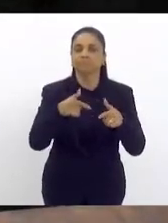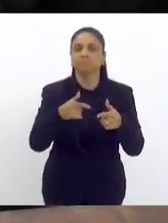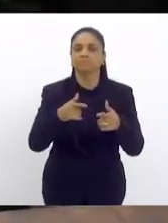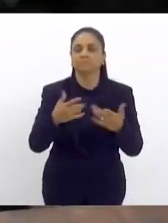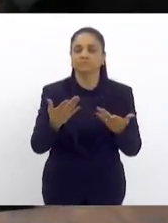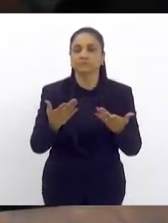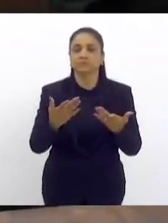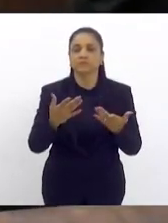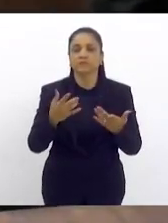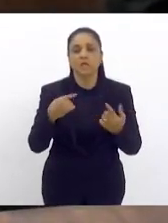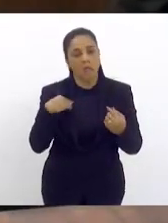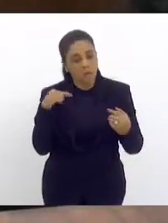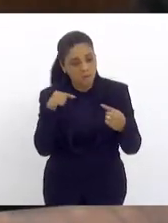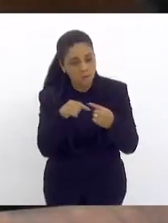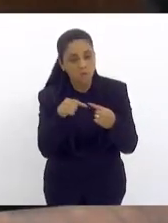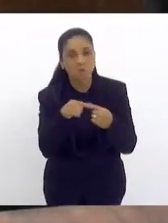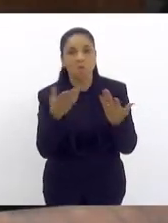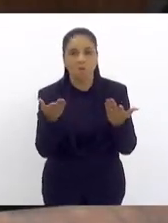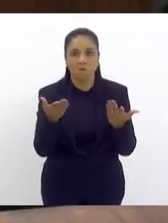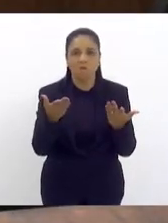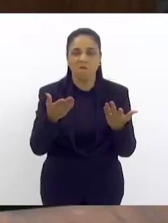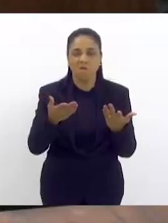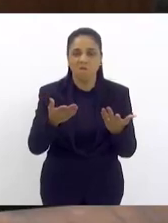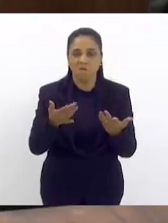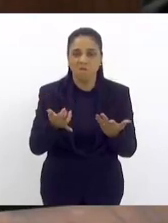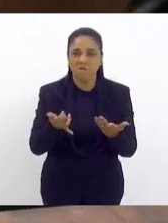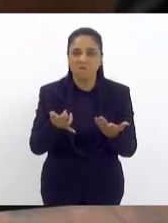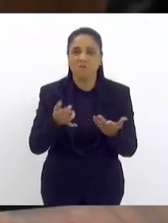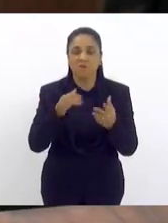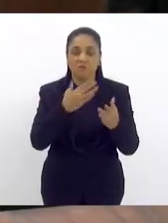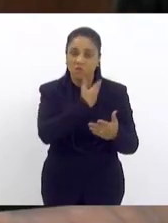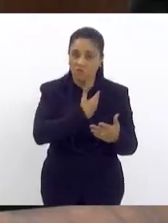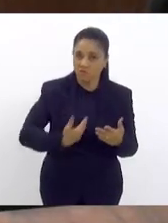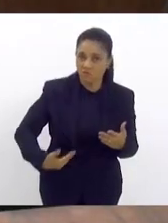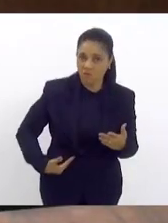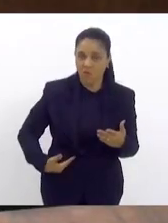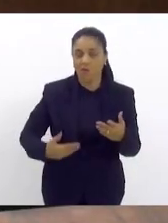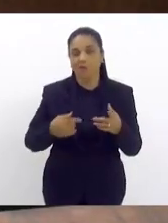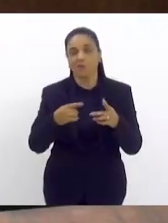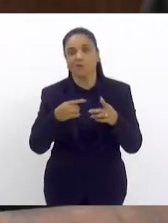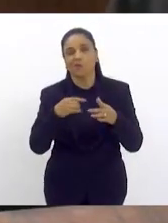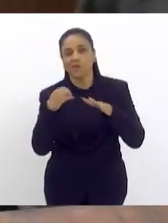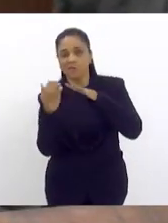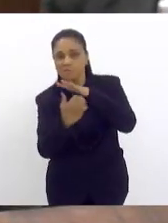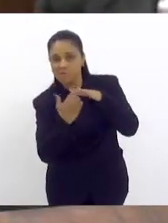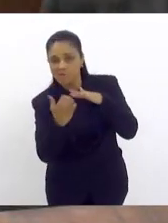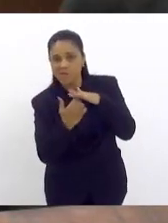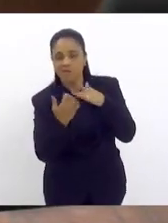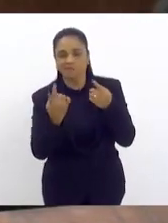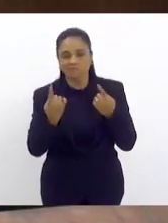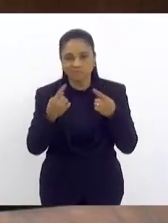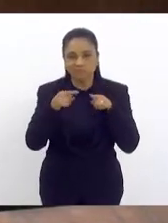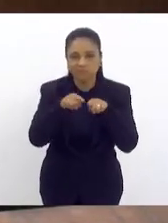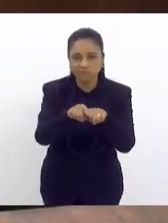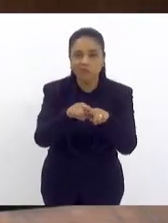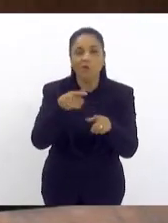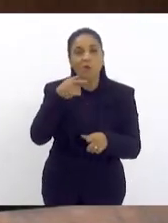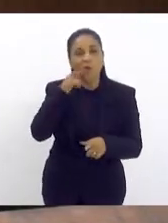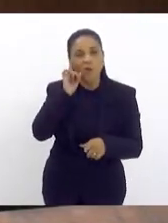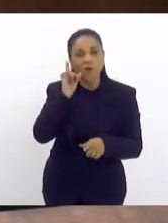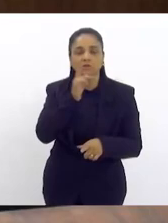de coincidência entre o governo a oposição ontem mesmo Presidente